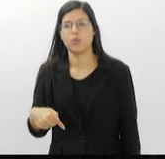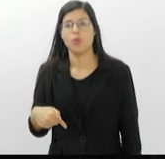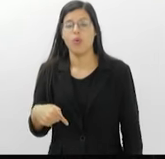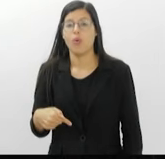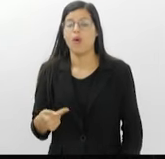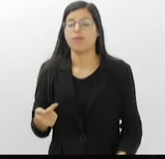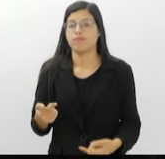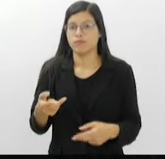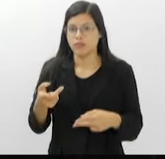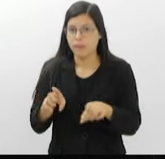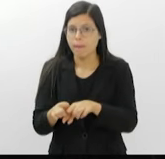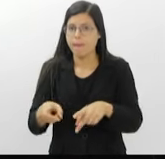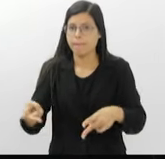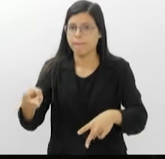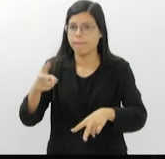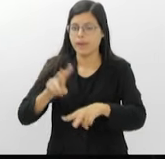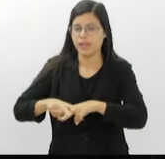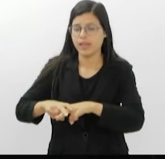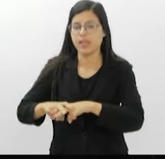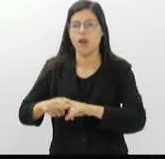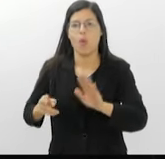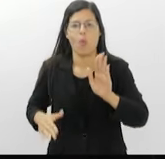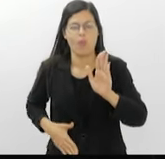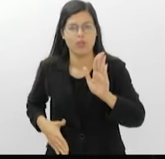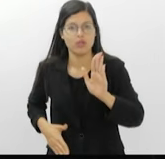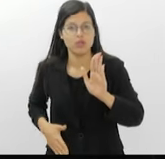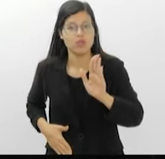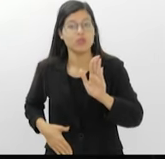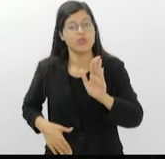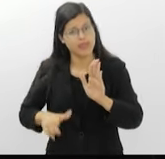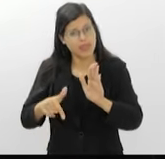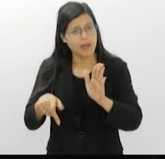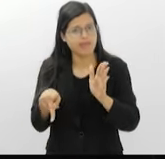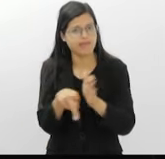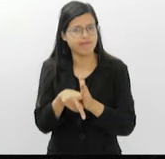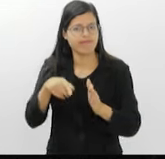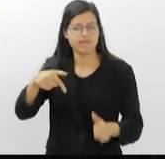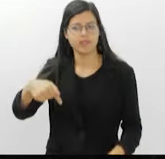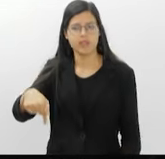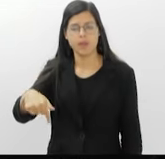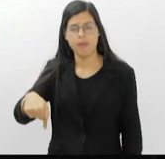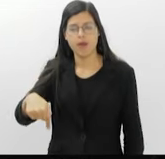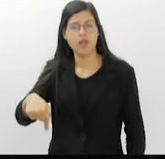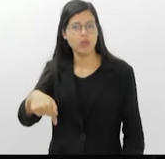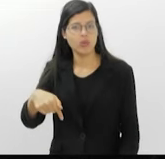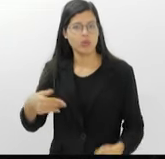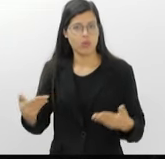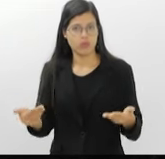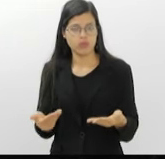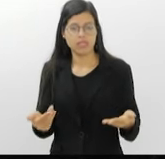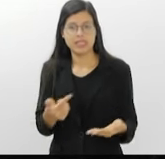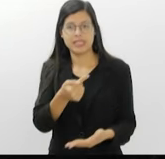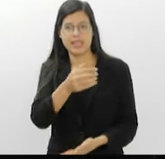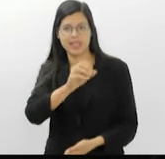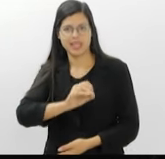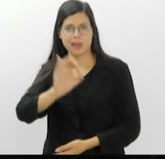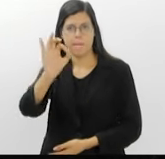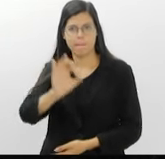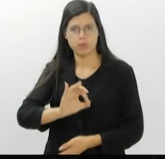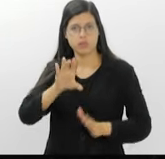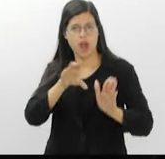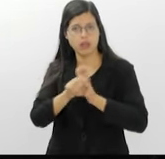prendeu um marginal no Inconfidência, também de Queimados. Então, hoje, pelo menos 70% dos assaltos